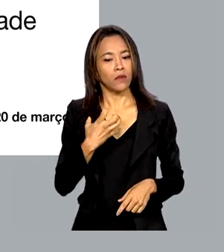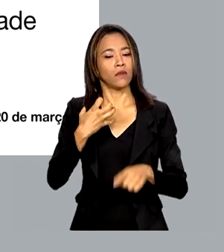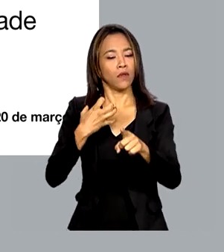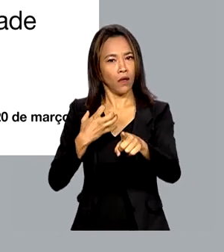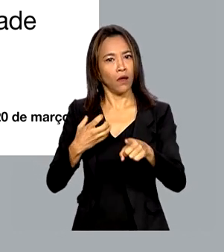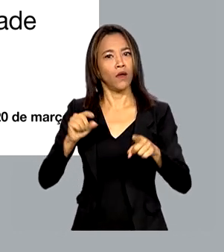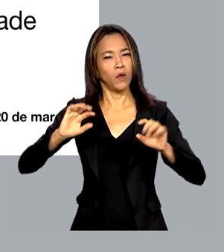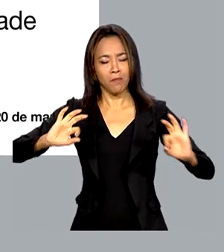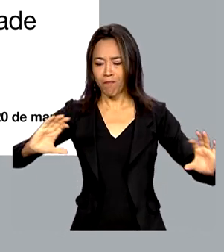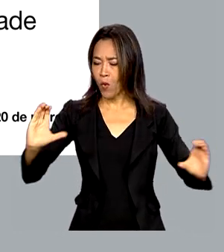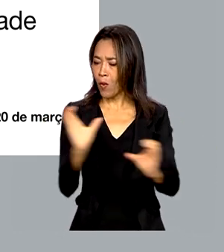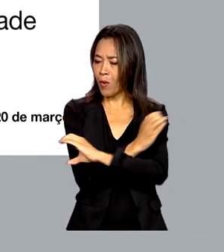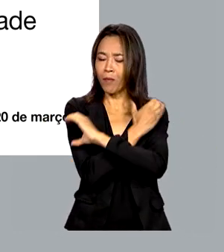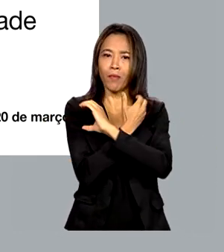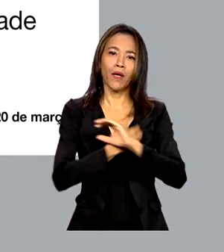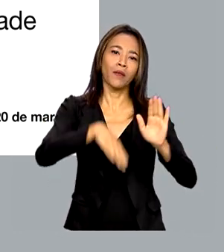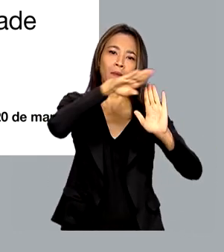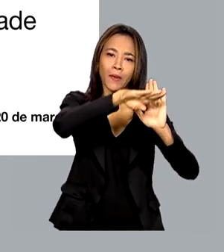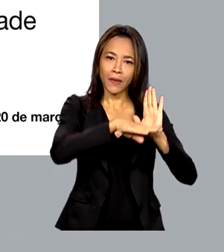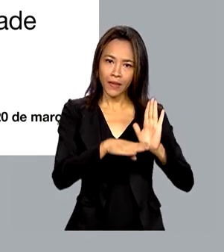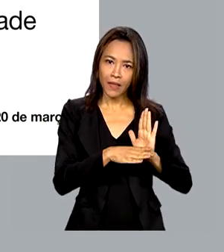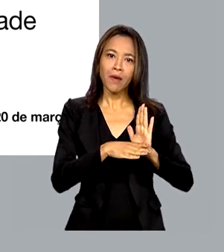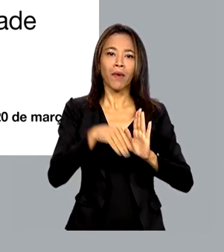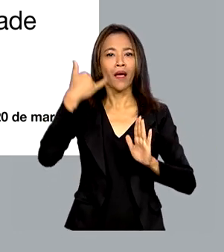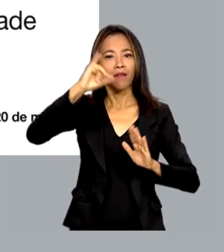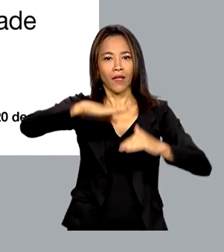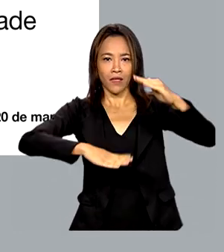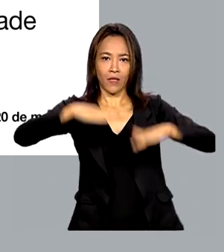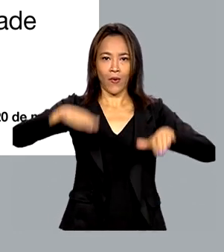completo o programa de combate a desigualdade do Brasil está de volta